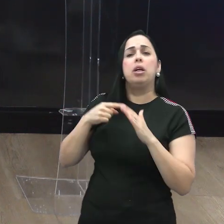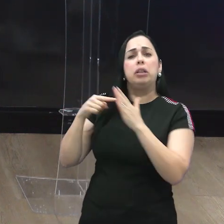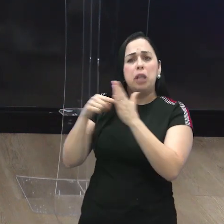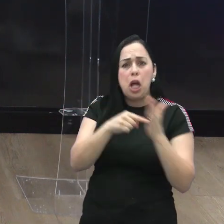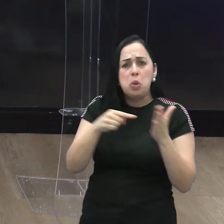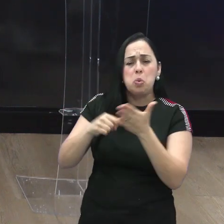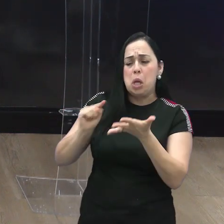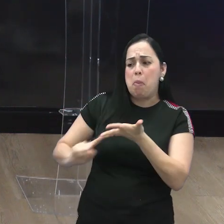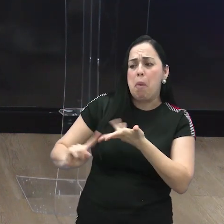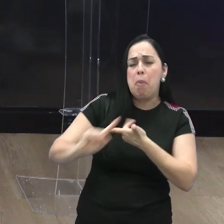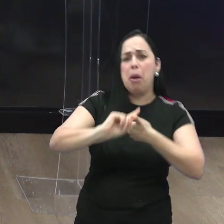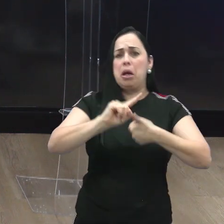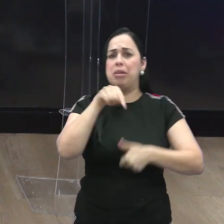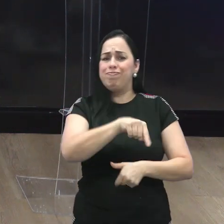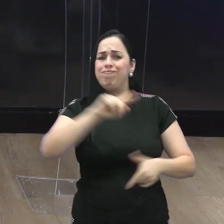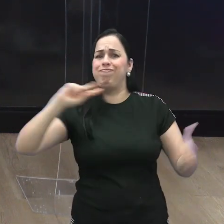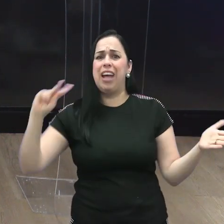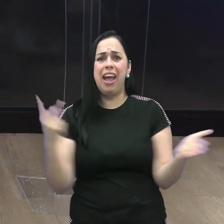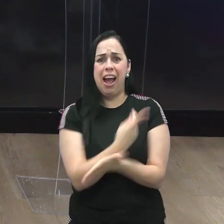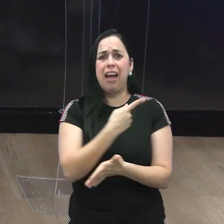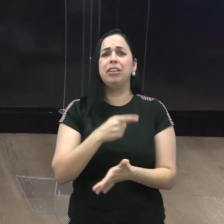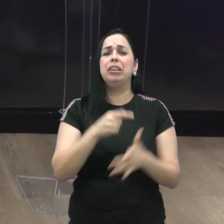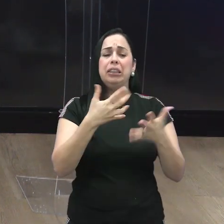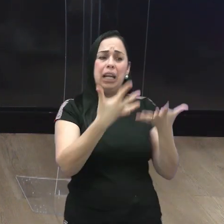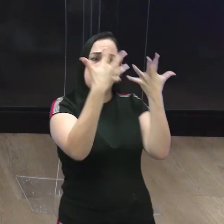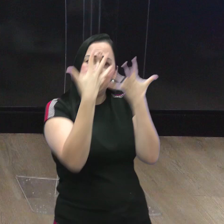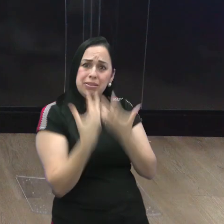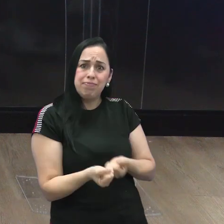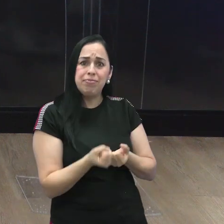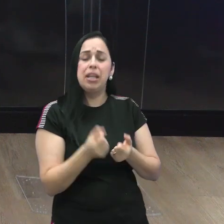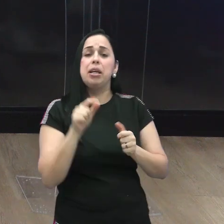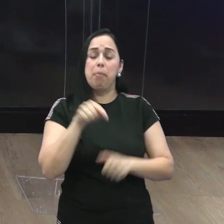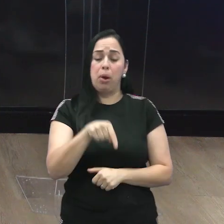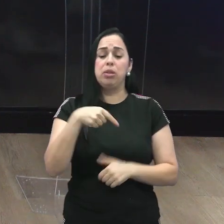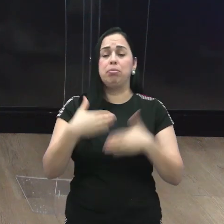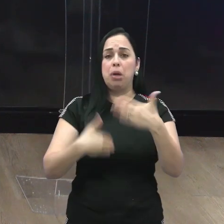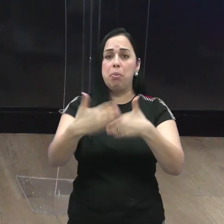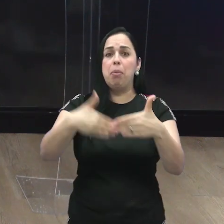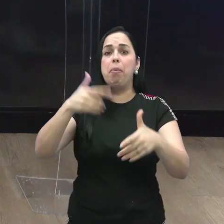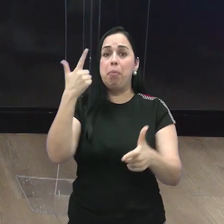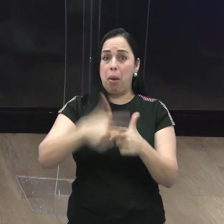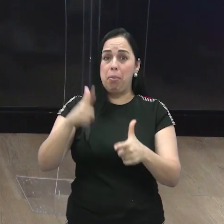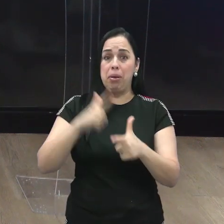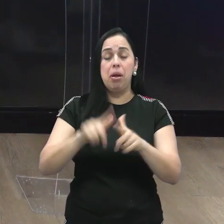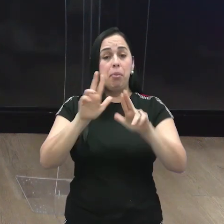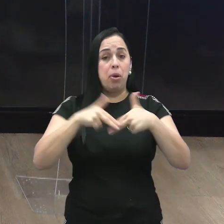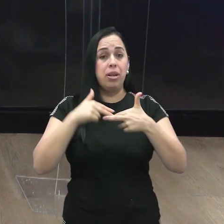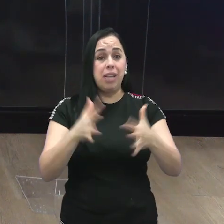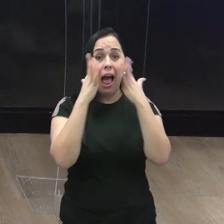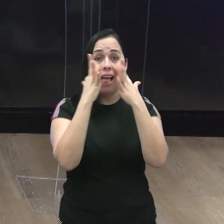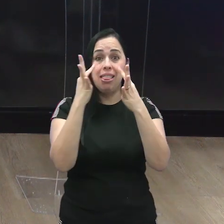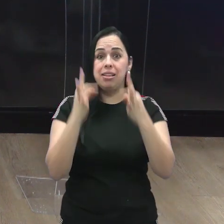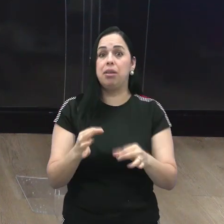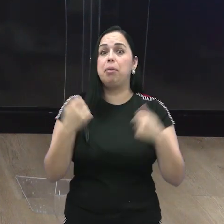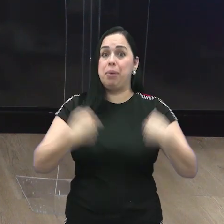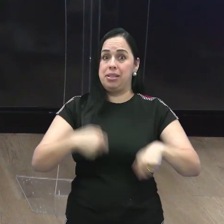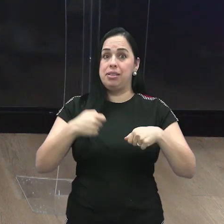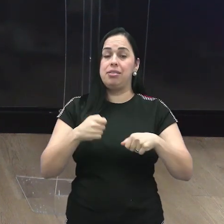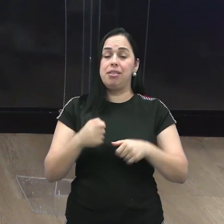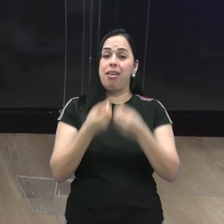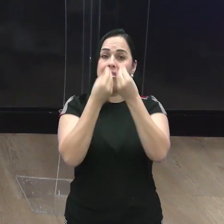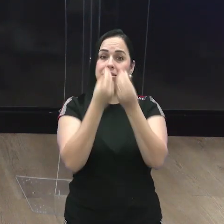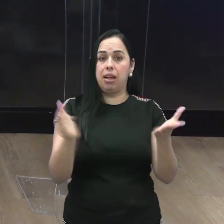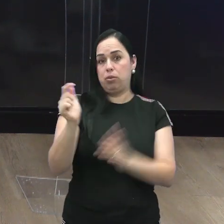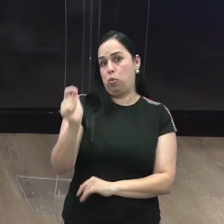gabinetes denúncias sobre essa prática, que pode gerar problemas de saúde pública. Os vereadores chamam a atenção para a necessidade